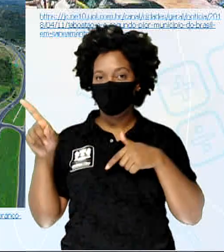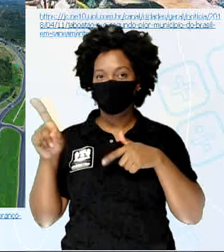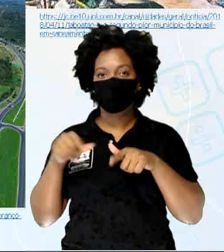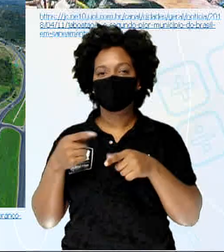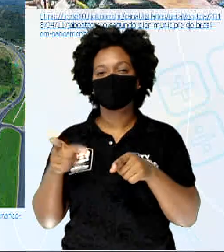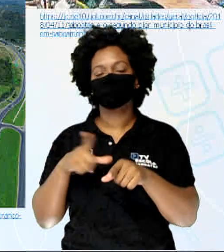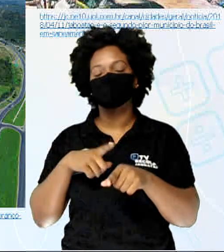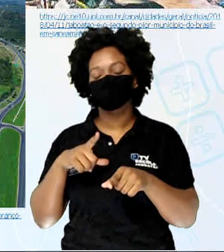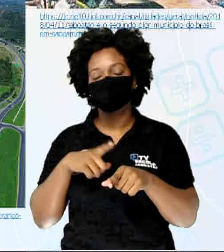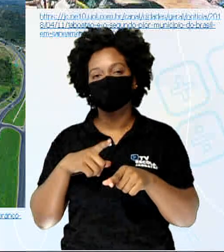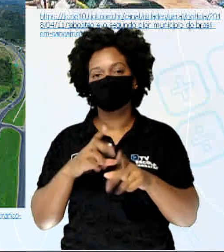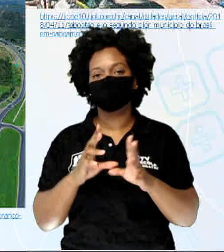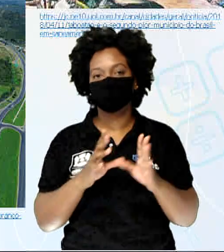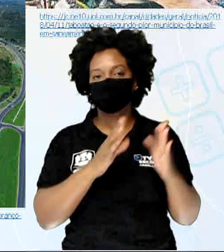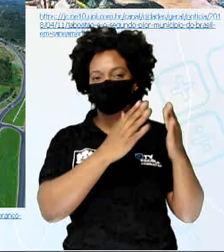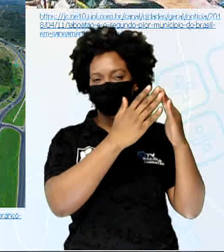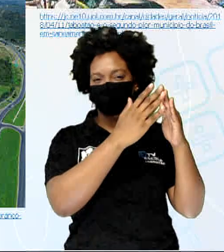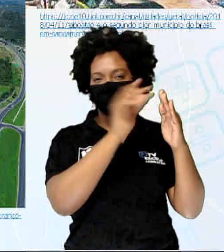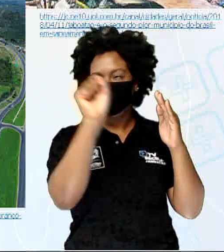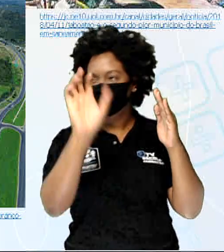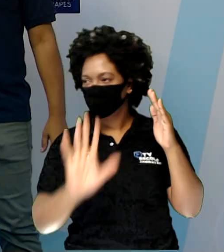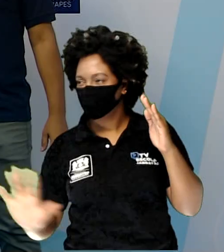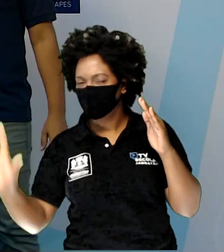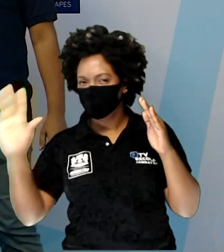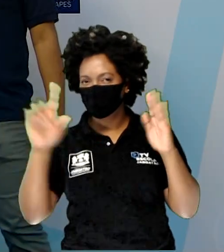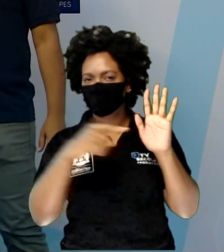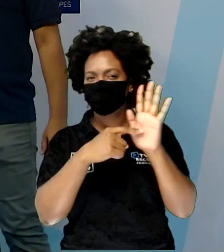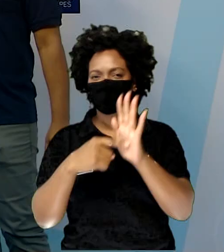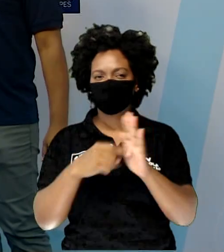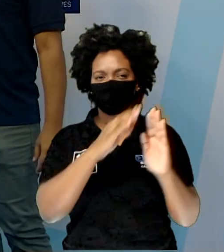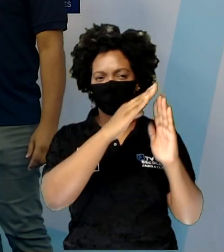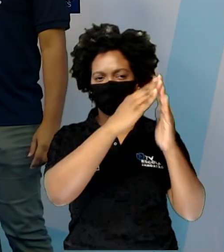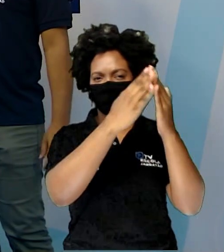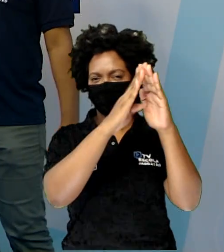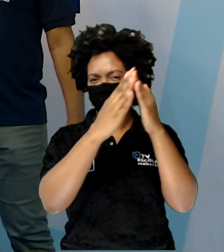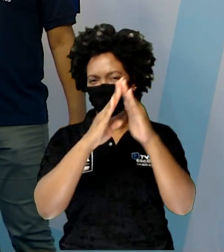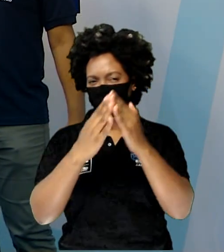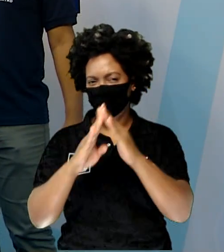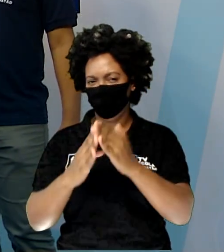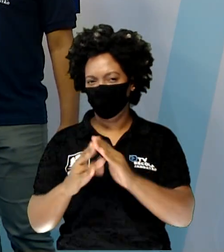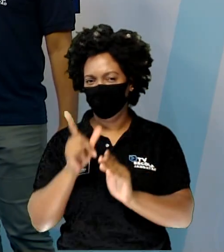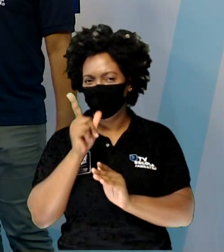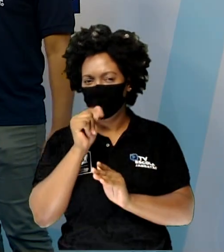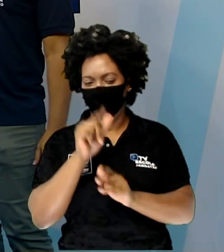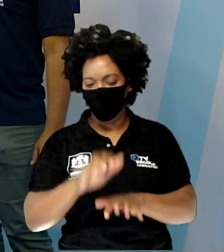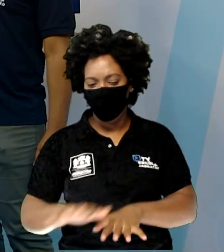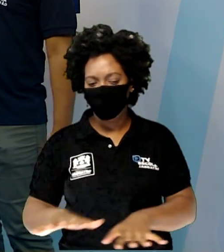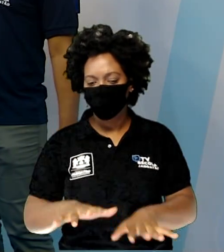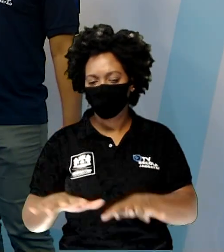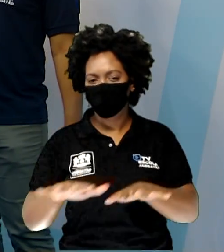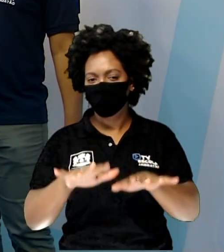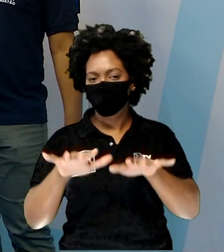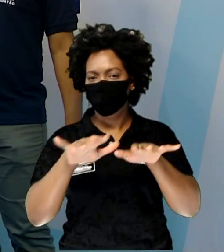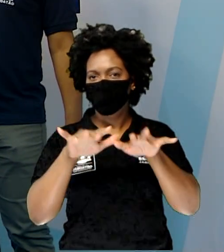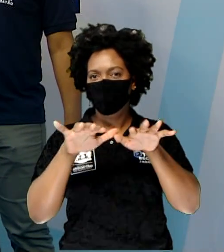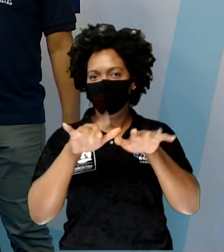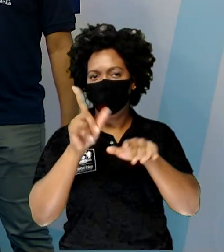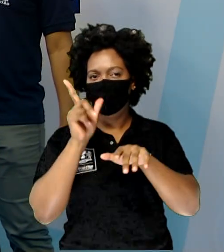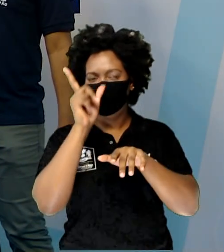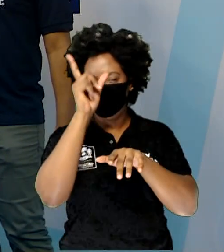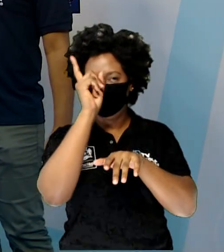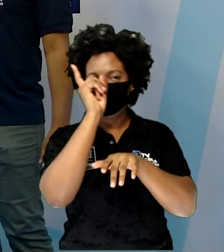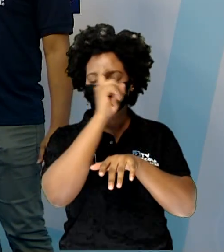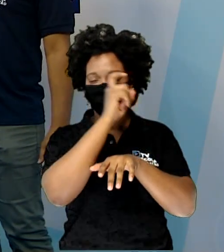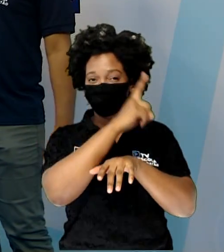ter essa outra imagem que mostra aqui a nossa periferia, áreas alagadas, com dificuldade de